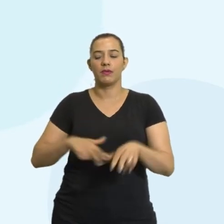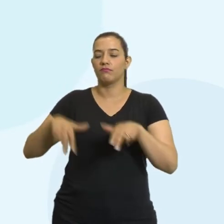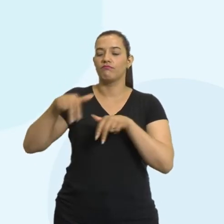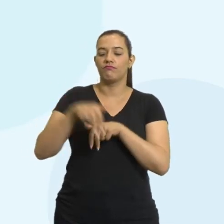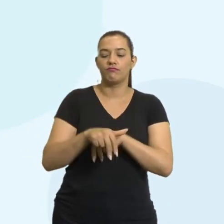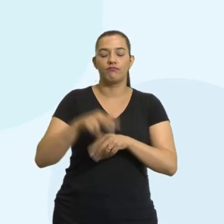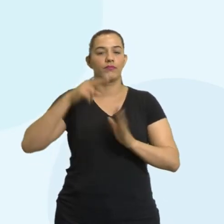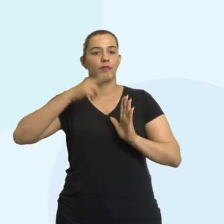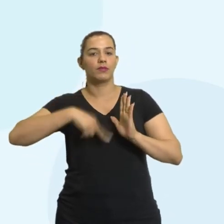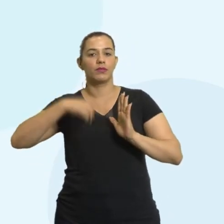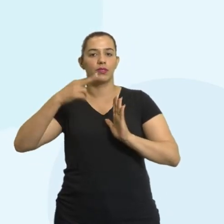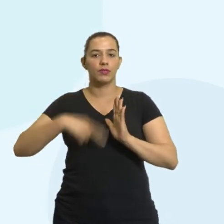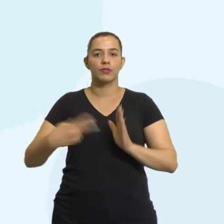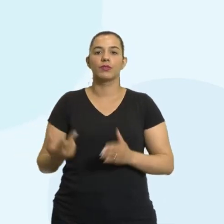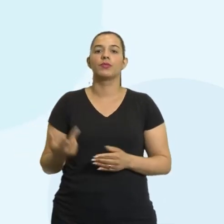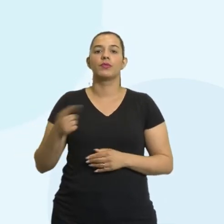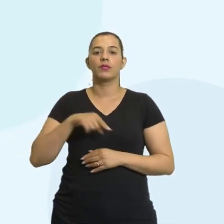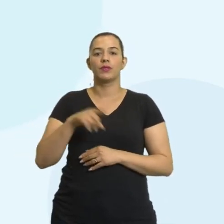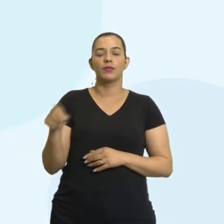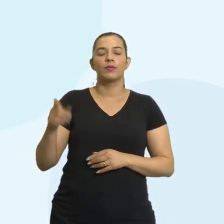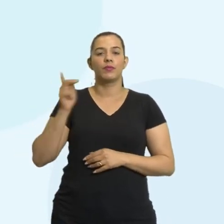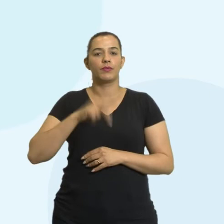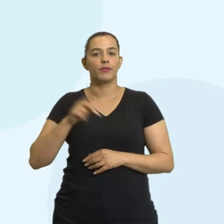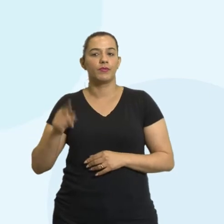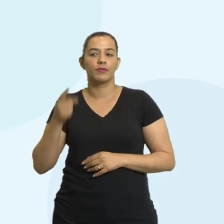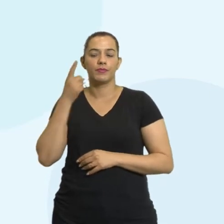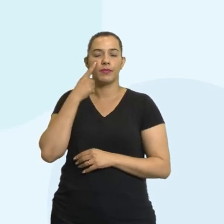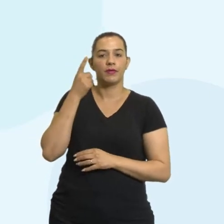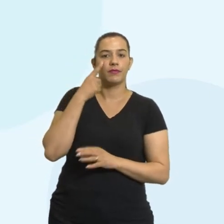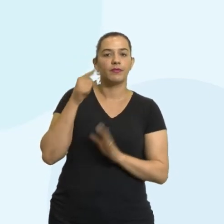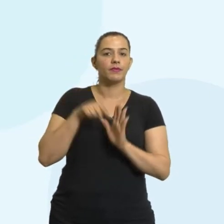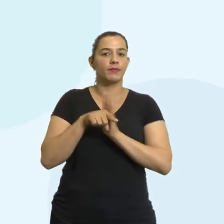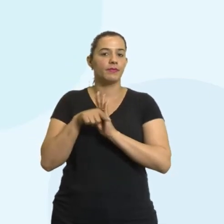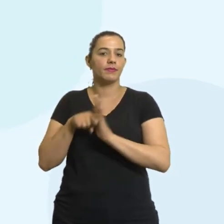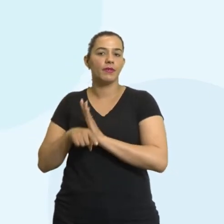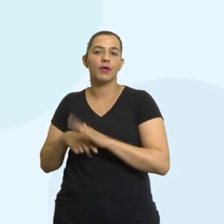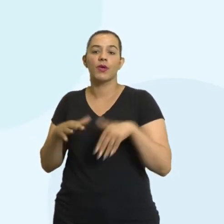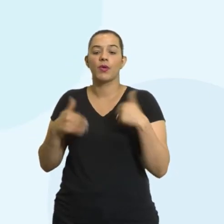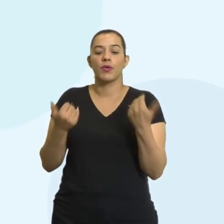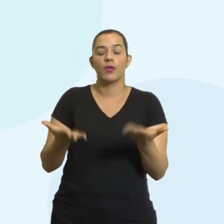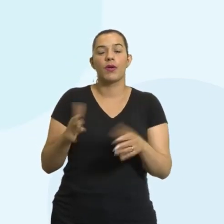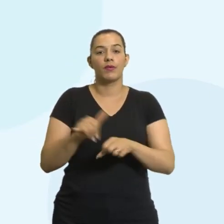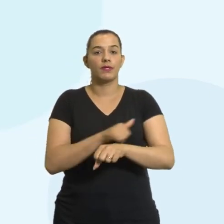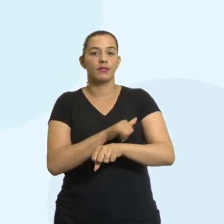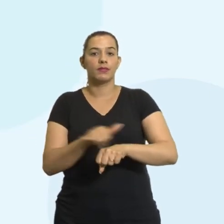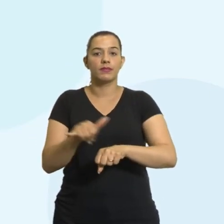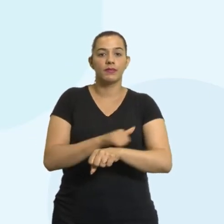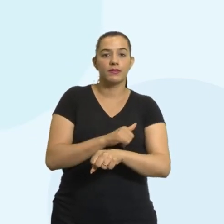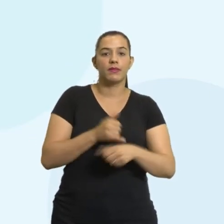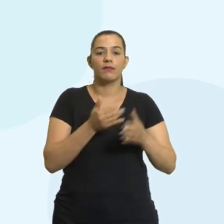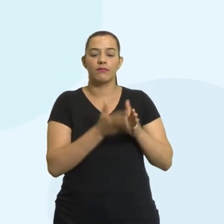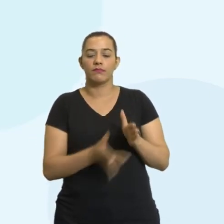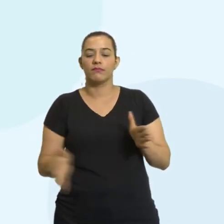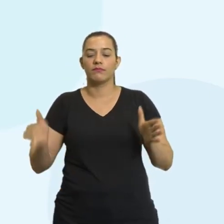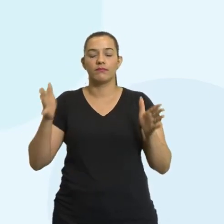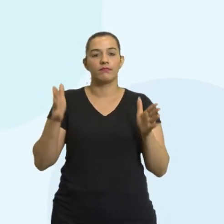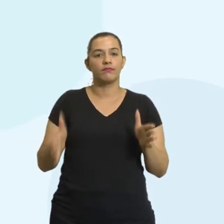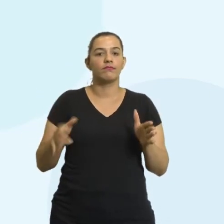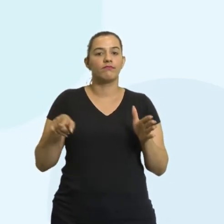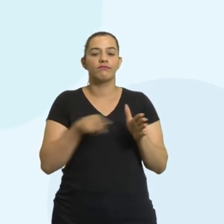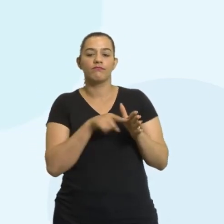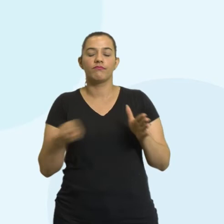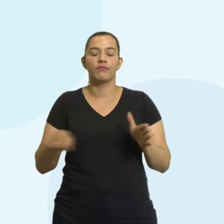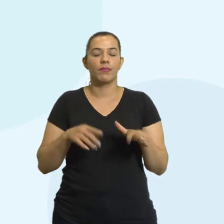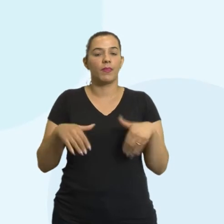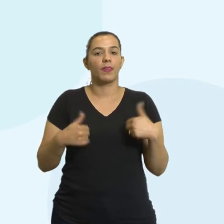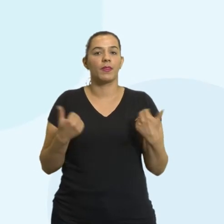suas leituras, o professor vai averiguando quais são essas estratégias ao longo desse caminho, nessa